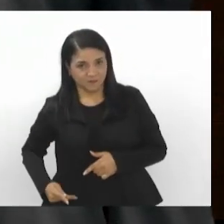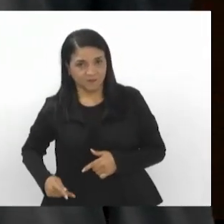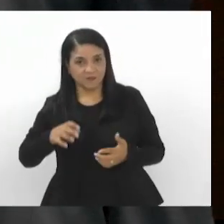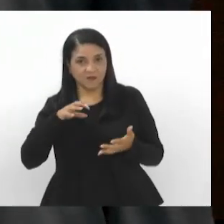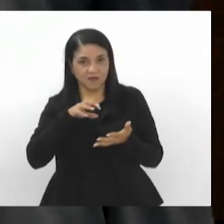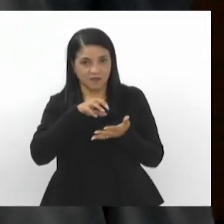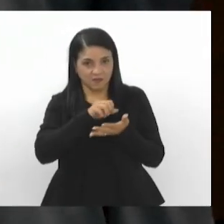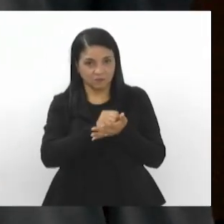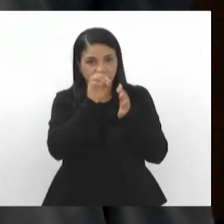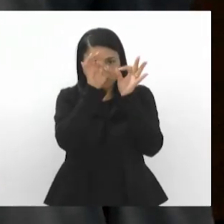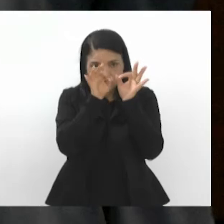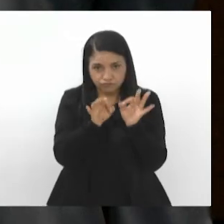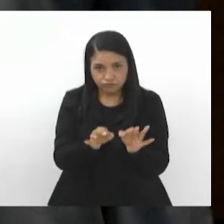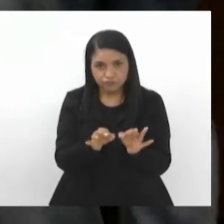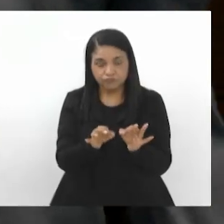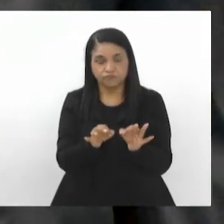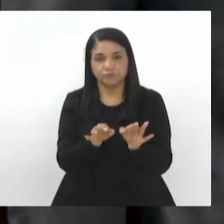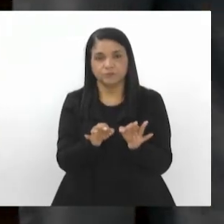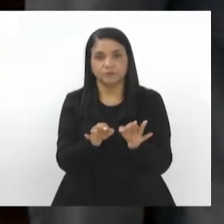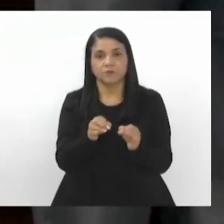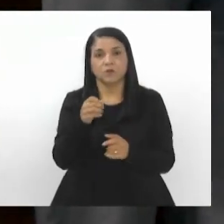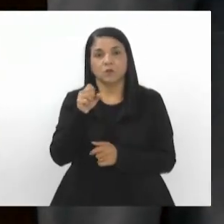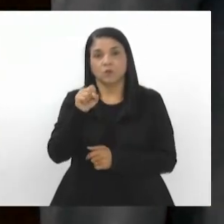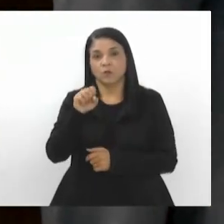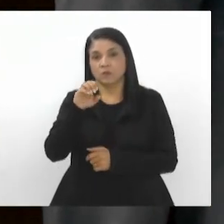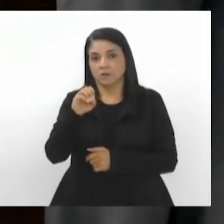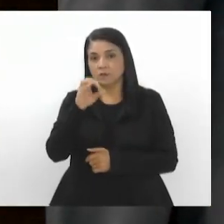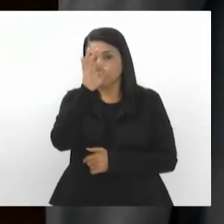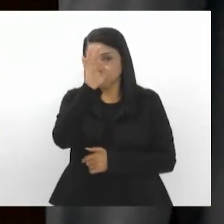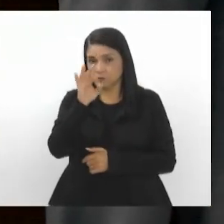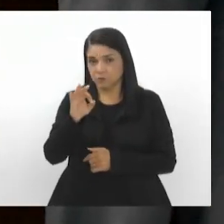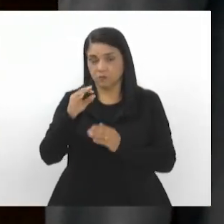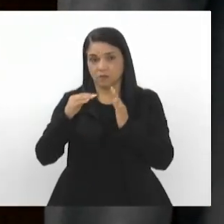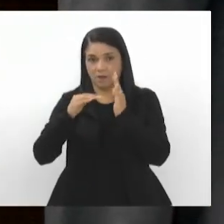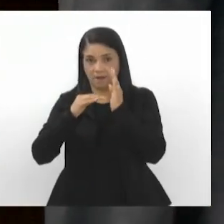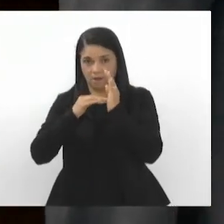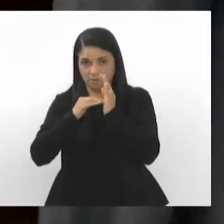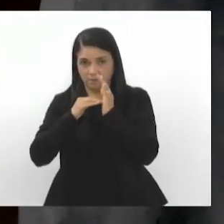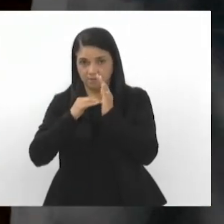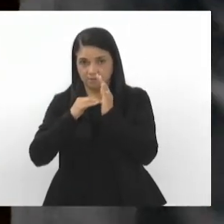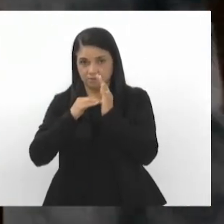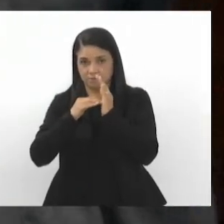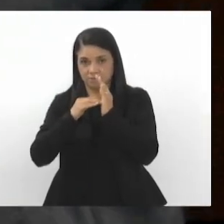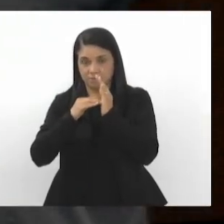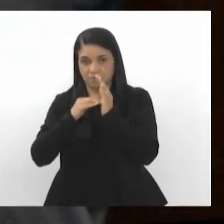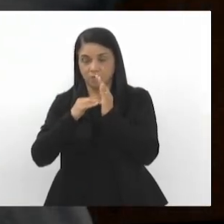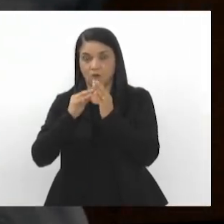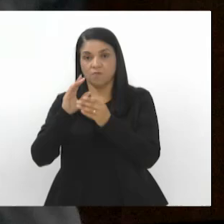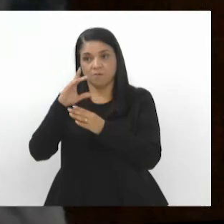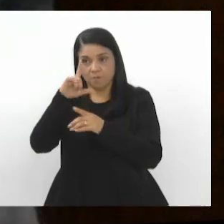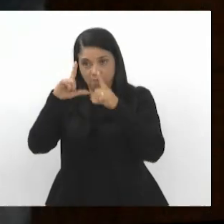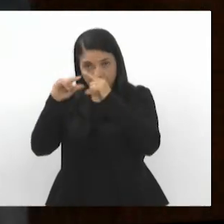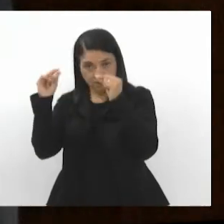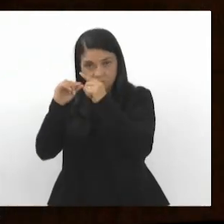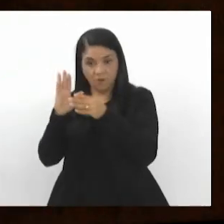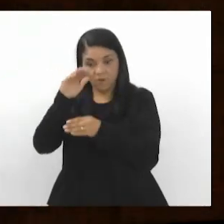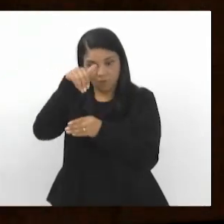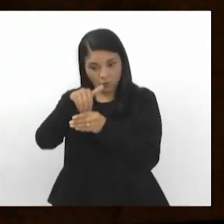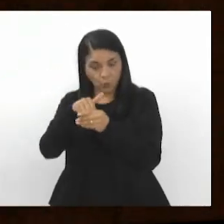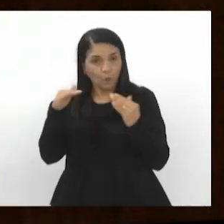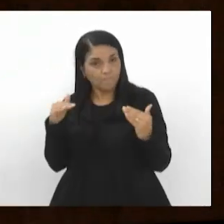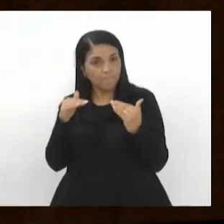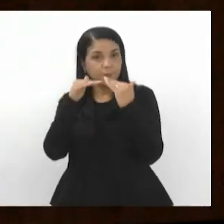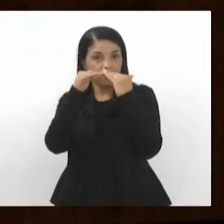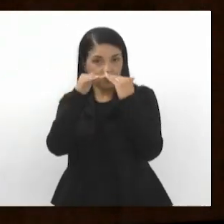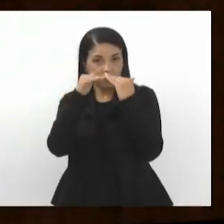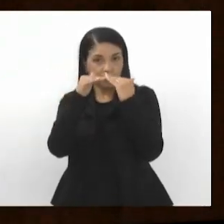registrou corretamente que 80% da Câmara votou favoravelmente,